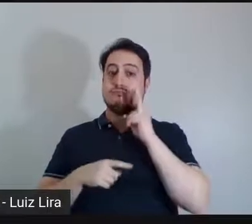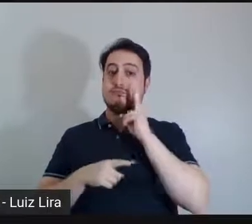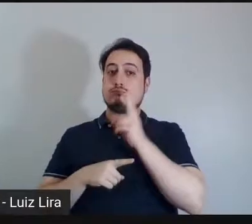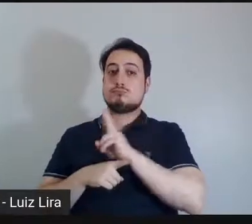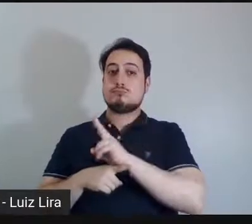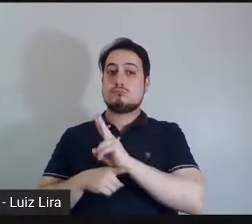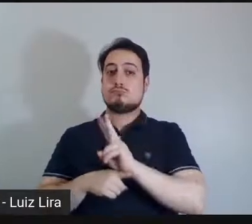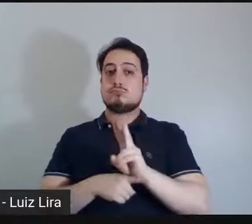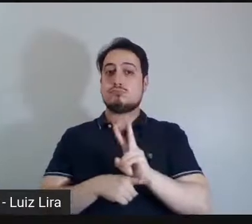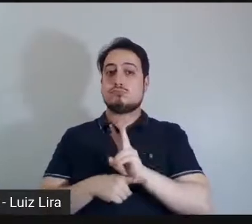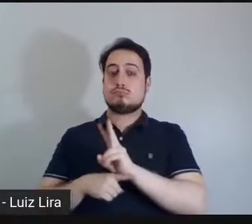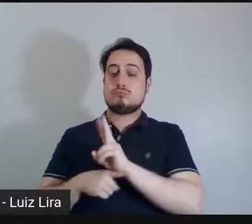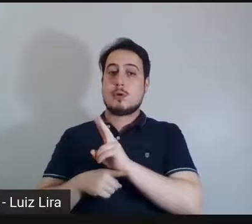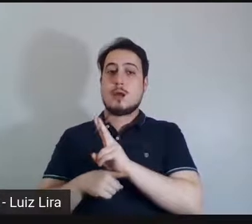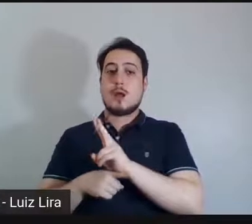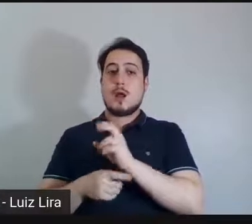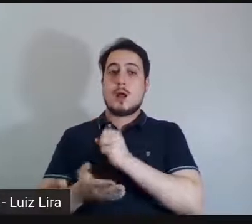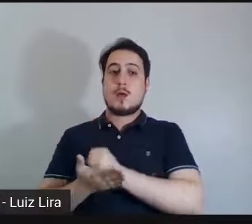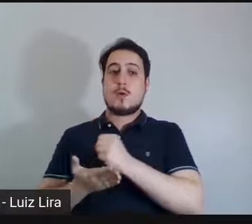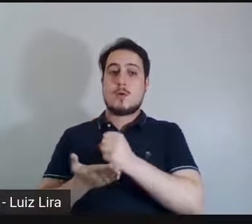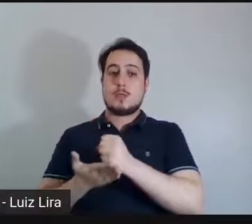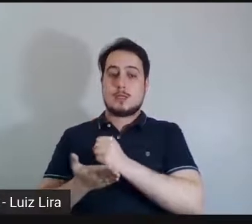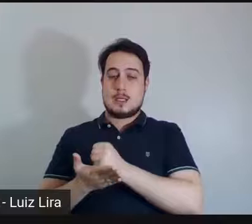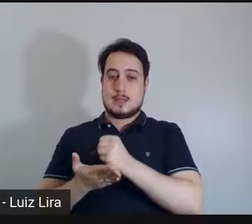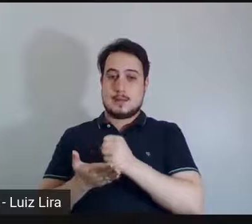as contratações públicas decorrentes